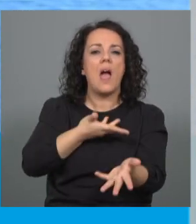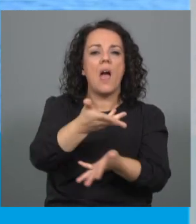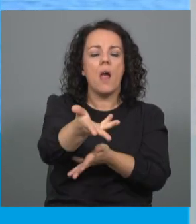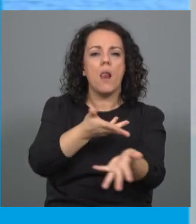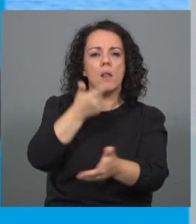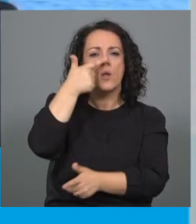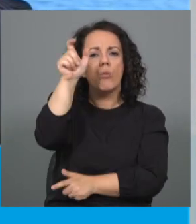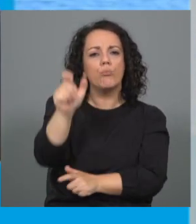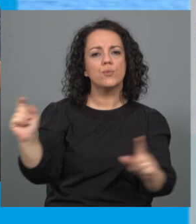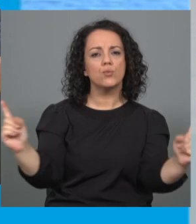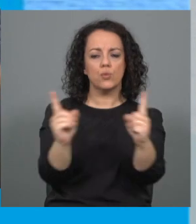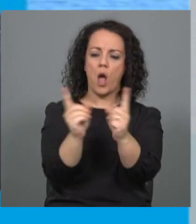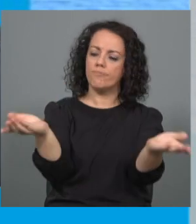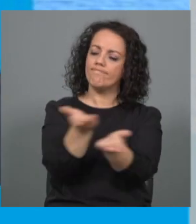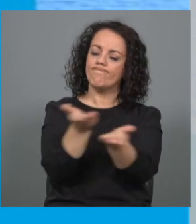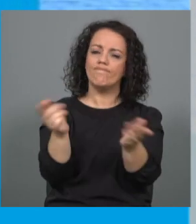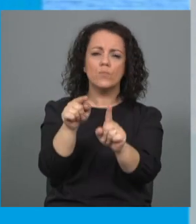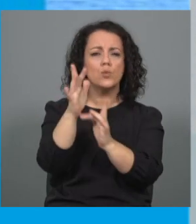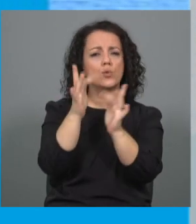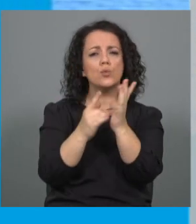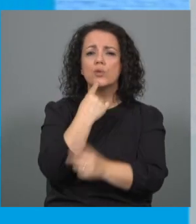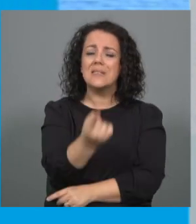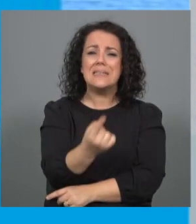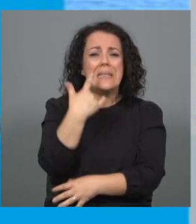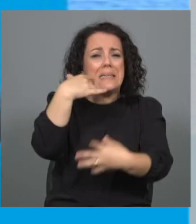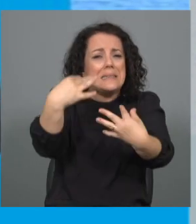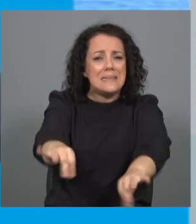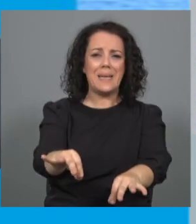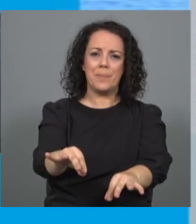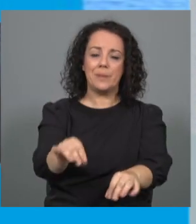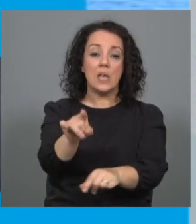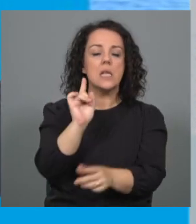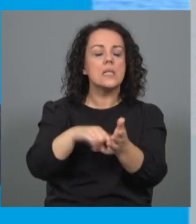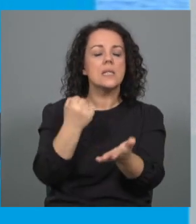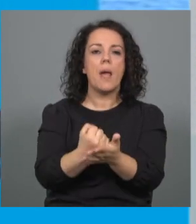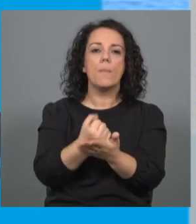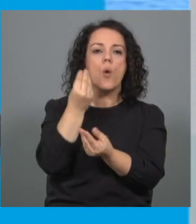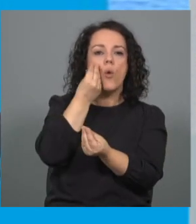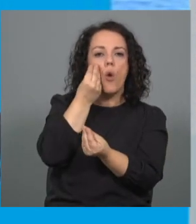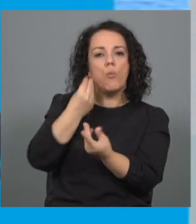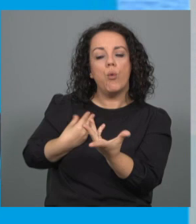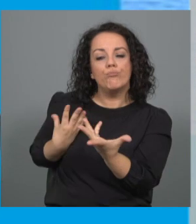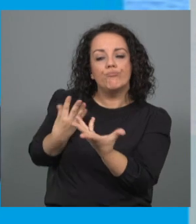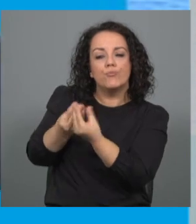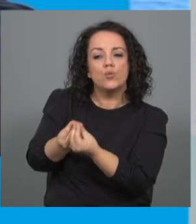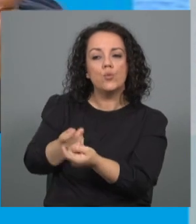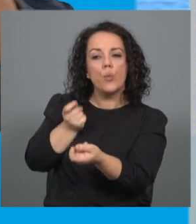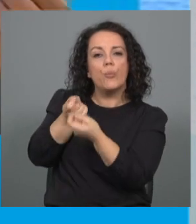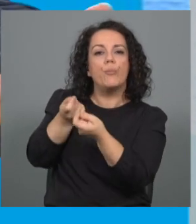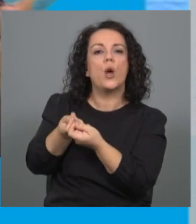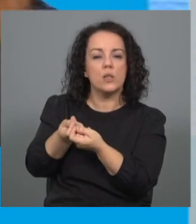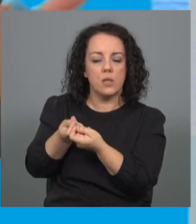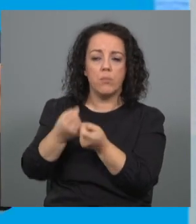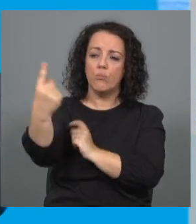o mais simples gesto, a mais simples palavra de Jesus, ela é sempre esta manifestação de proximidade com aquele que veio ao seu encontro. Um Jesus